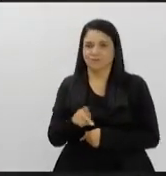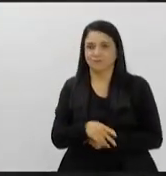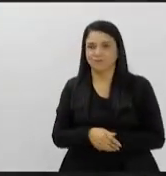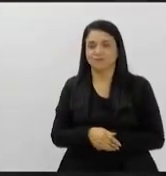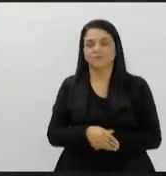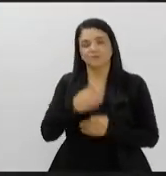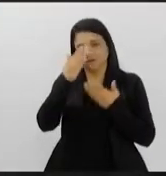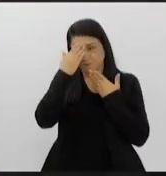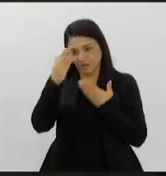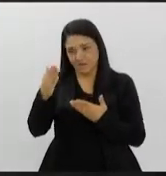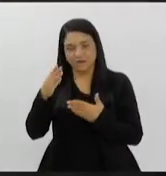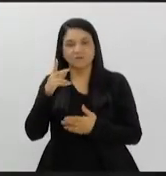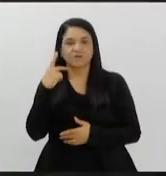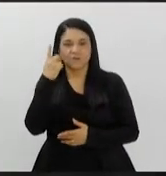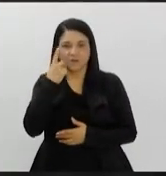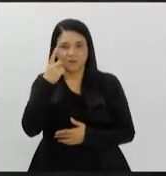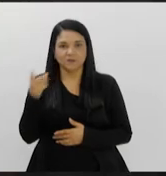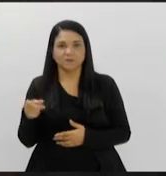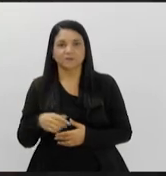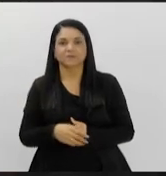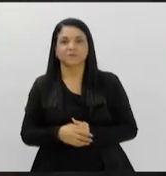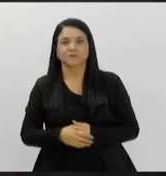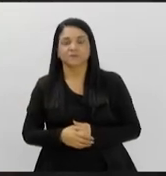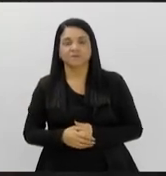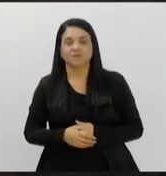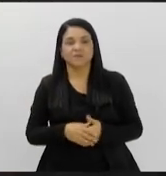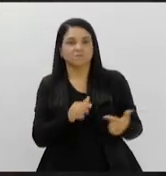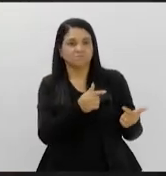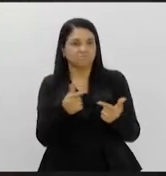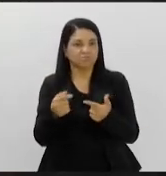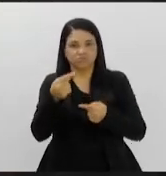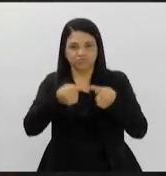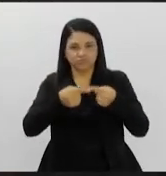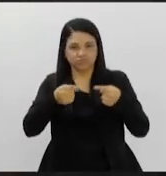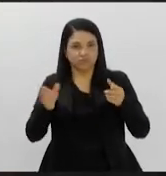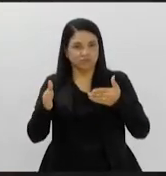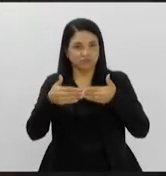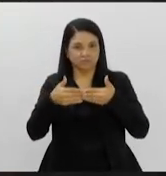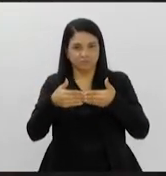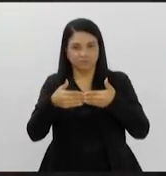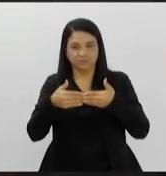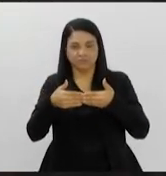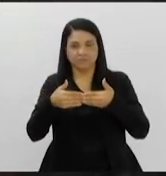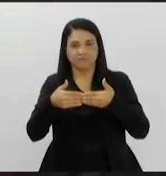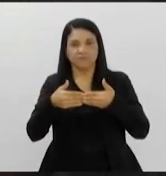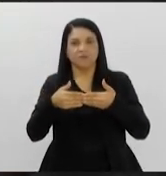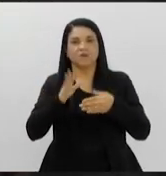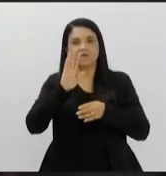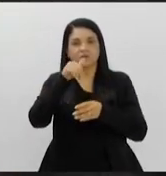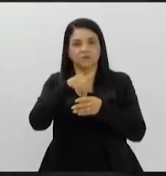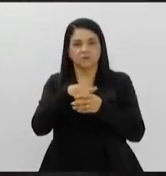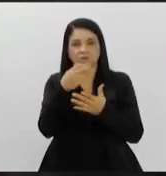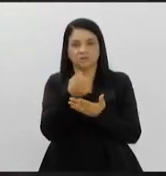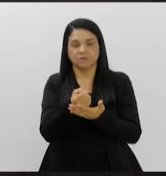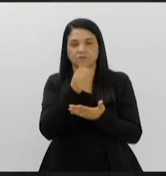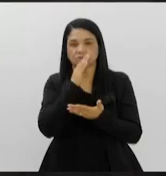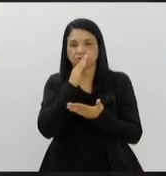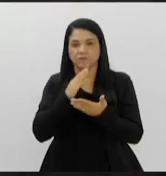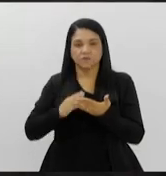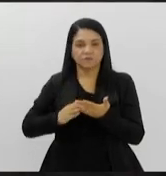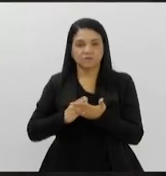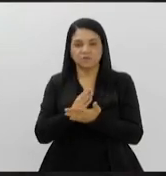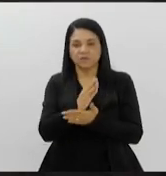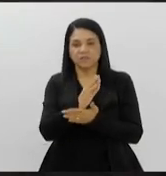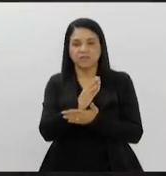Obrigado, deputado Elton Cristo. Não havendo mais quem queira discutir, encerrada a discussão. Em votação, senhores que aprovam, permaneçam como